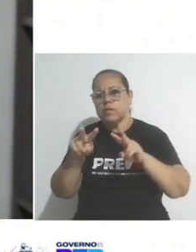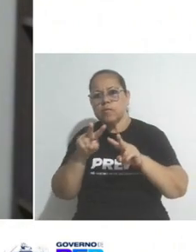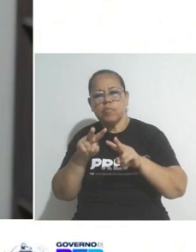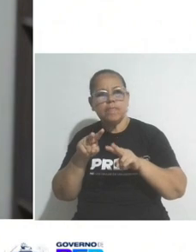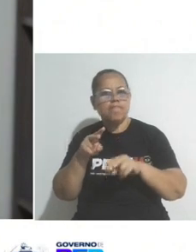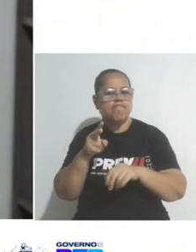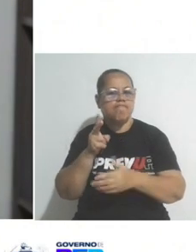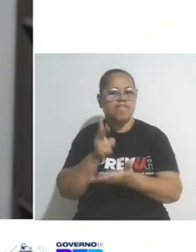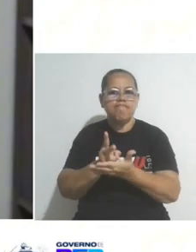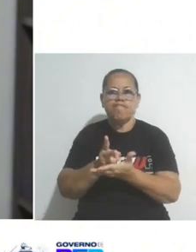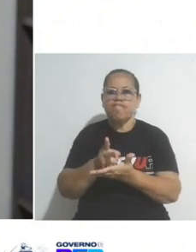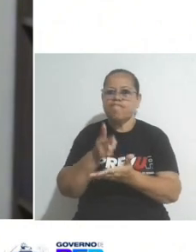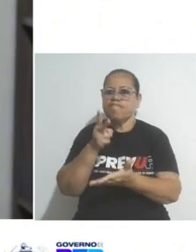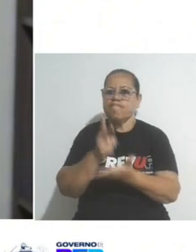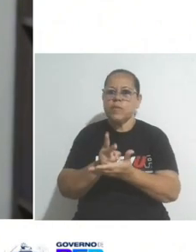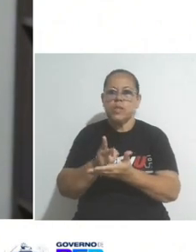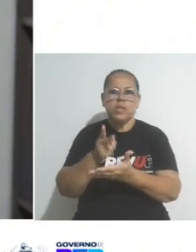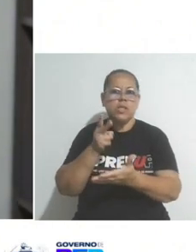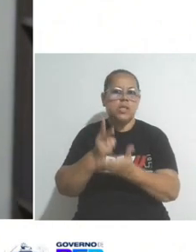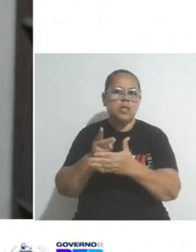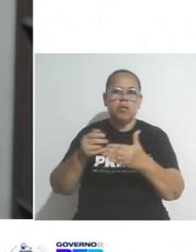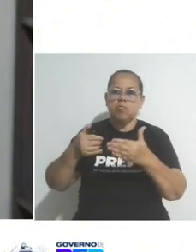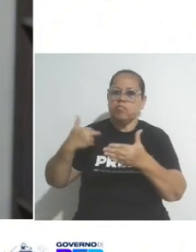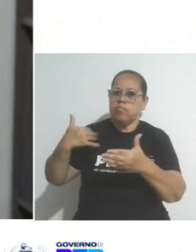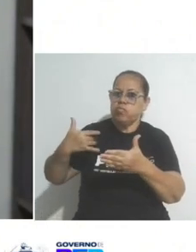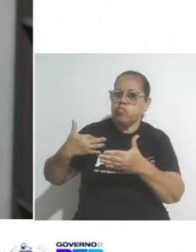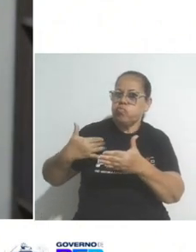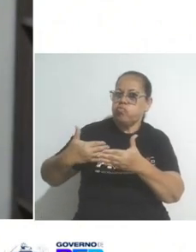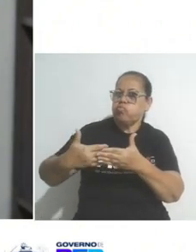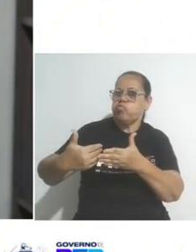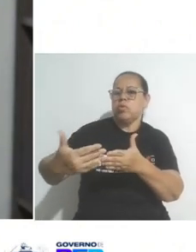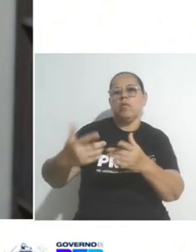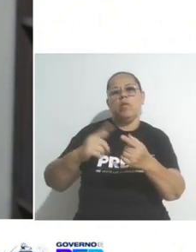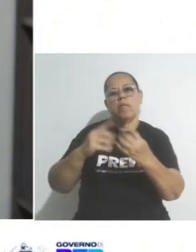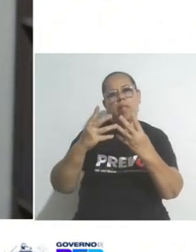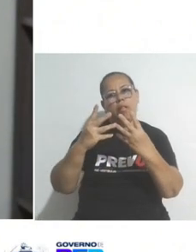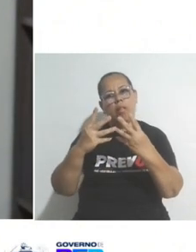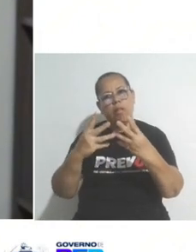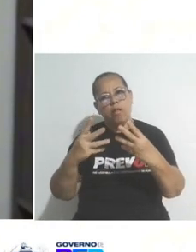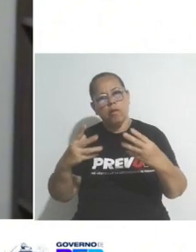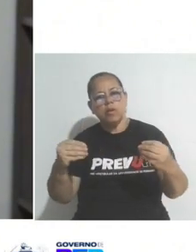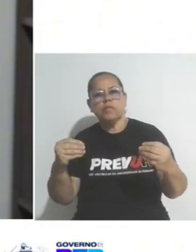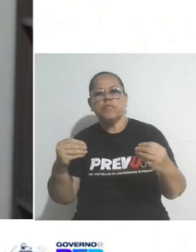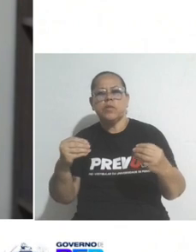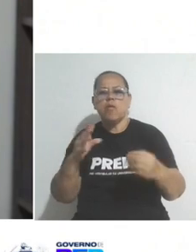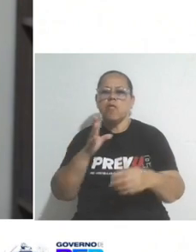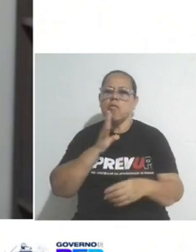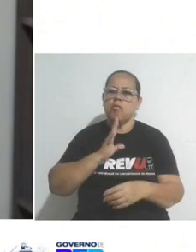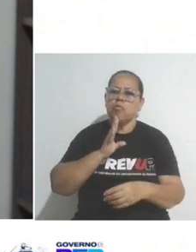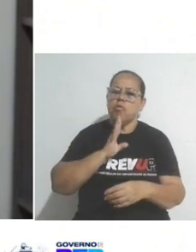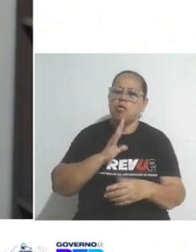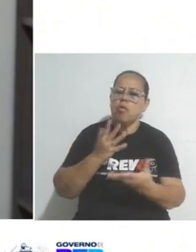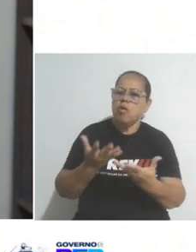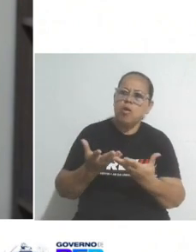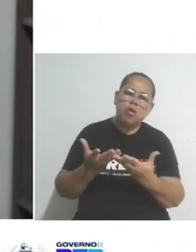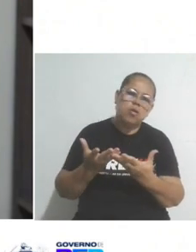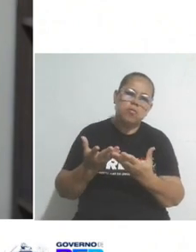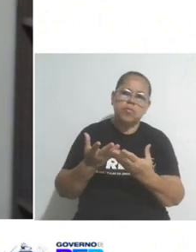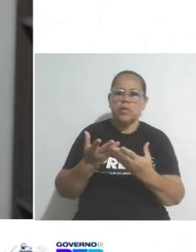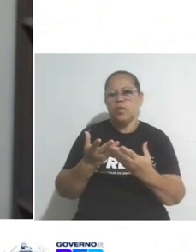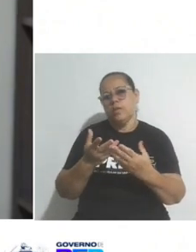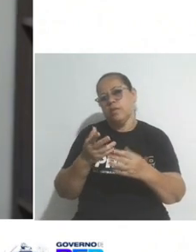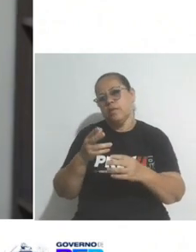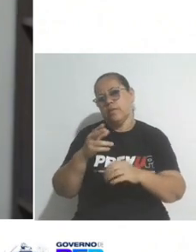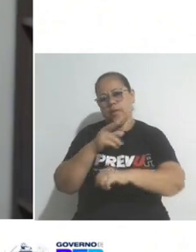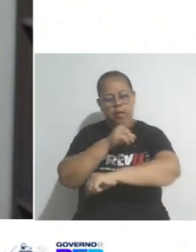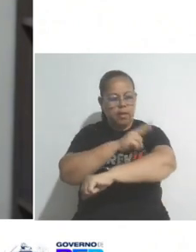resistiram ao tempo e aos processos erosivos são muito comuns em relevos sedimentares